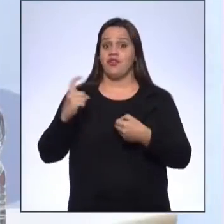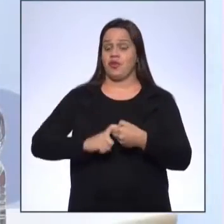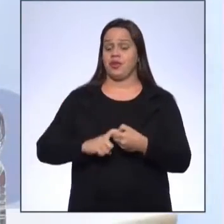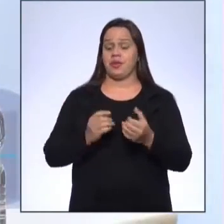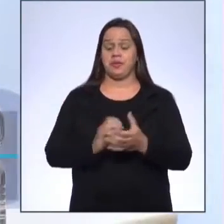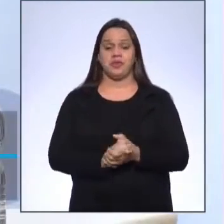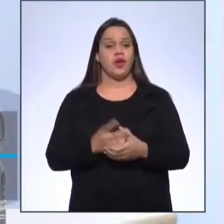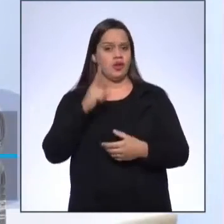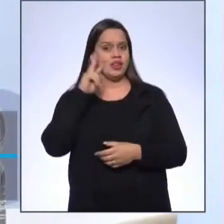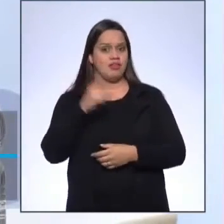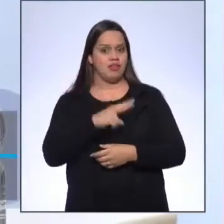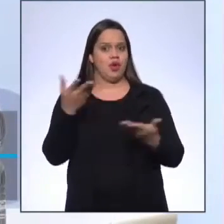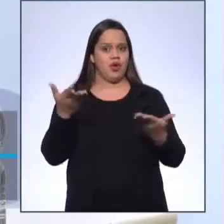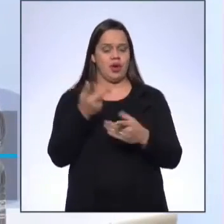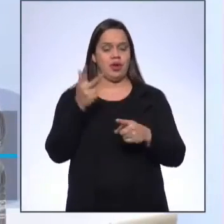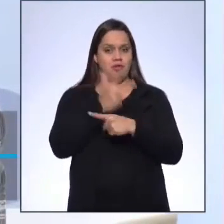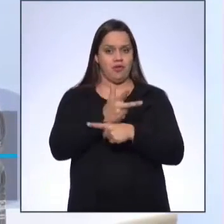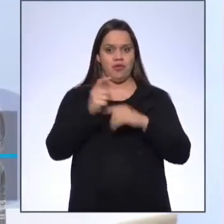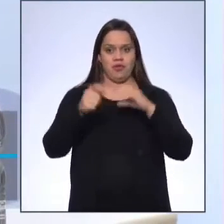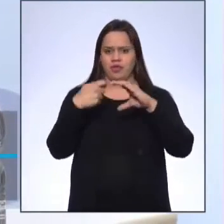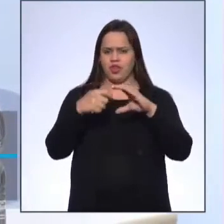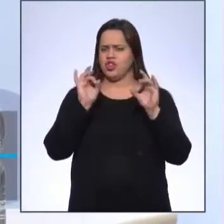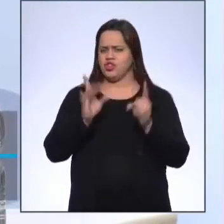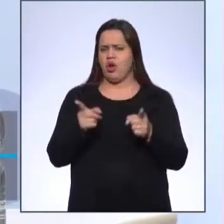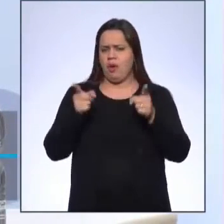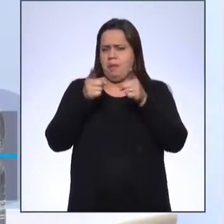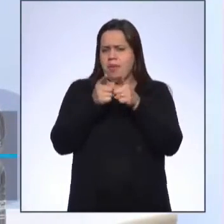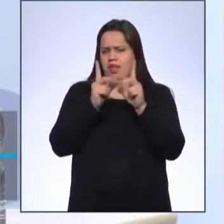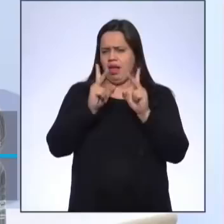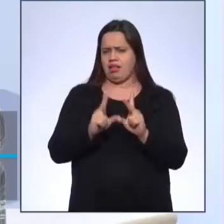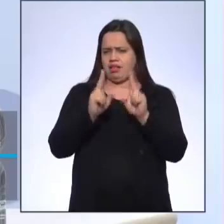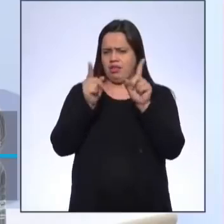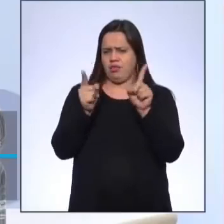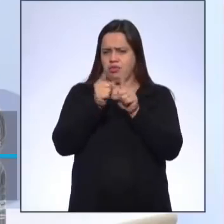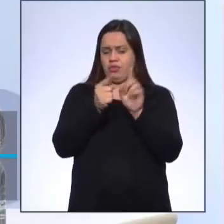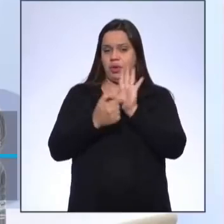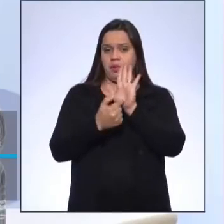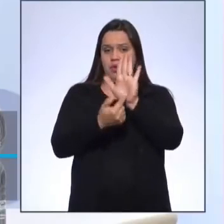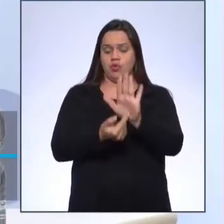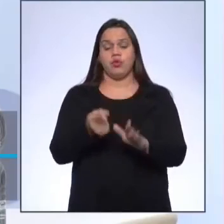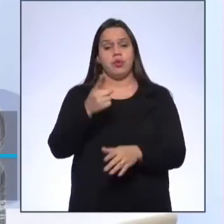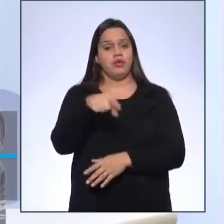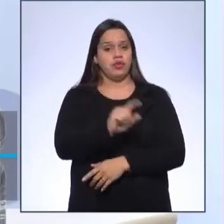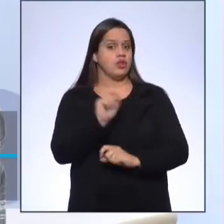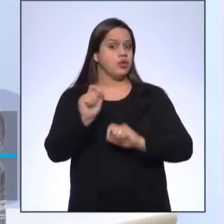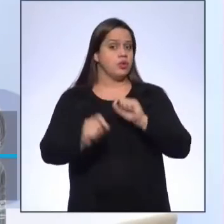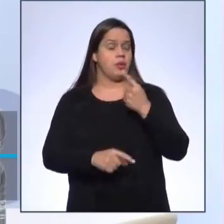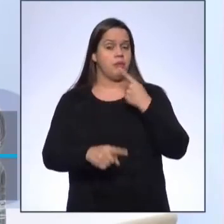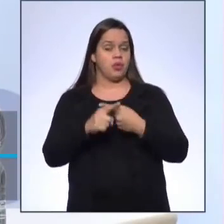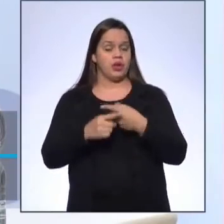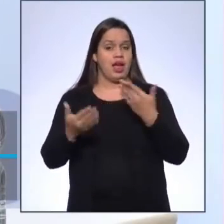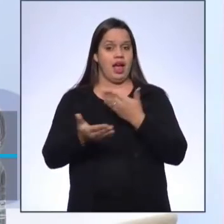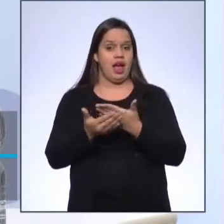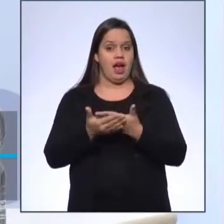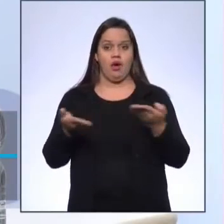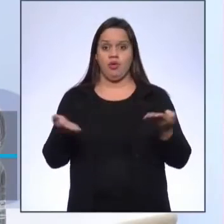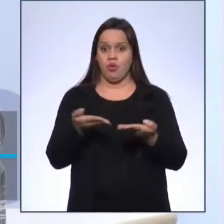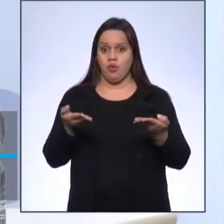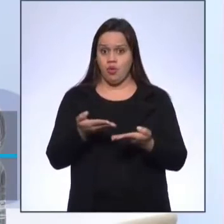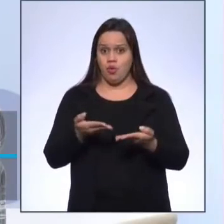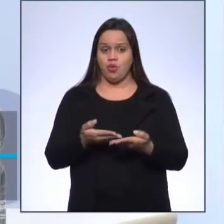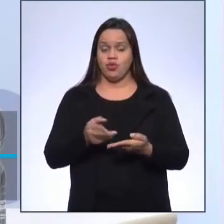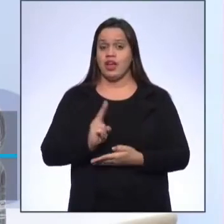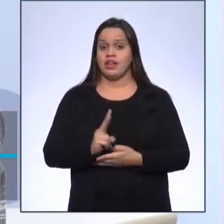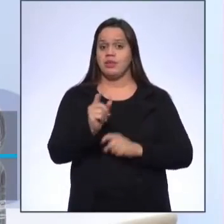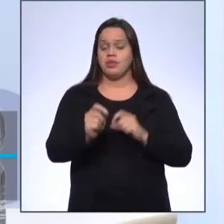Pessoal, esse vídeo do Barbatuques é só um pedacinho mesmo. Como a gente sempre fala aqui, a aula de hoje e as aulas que a gente passa aqui